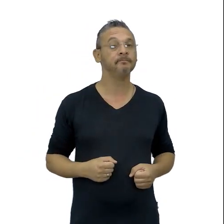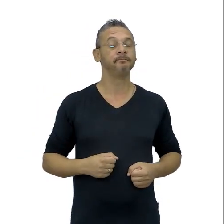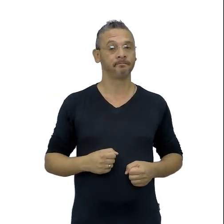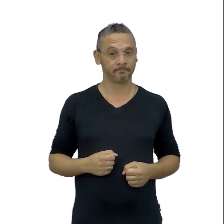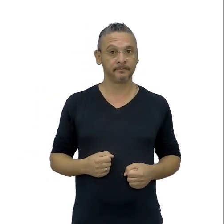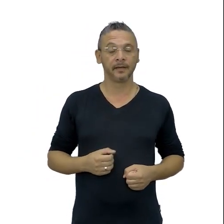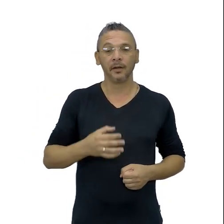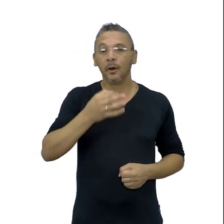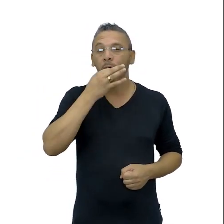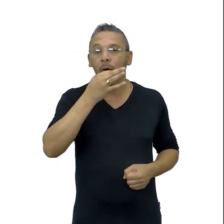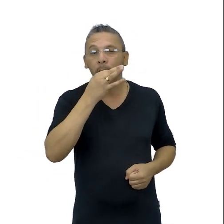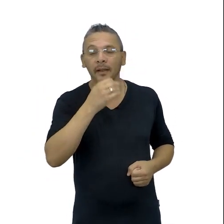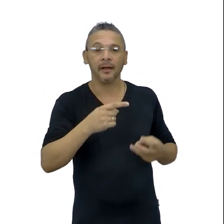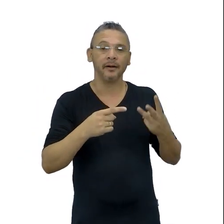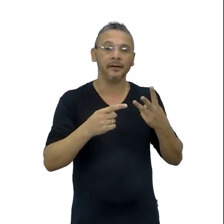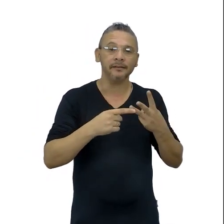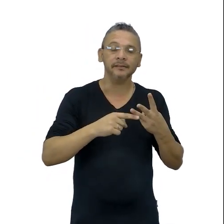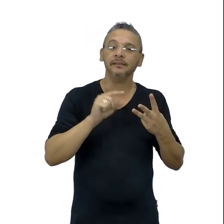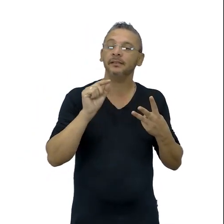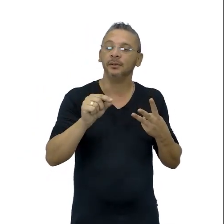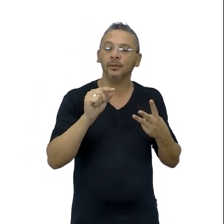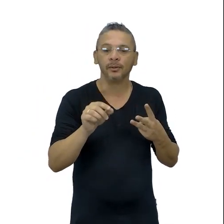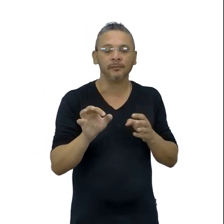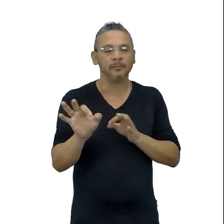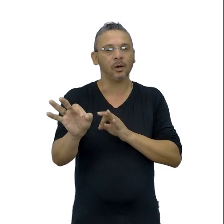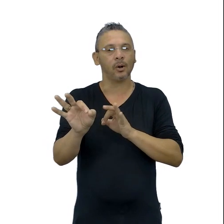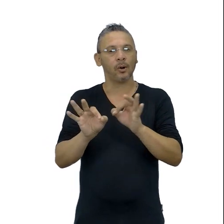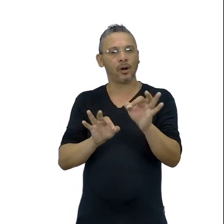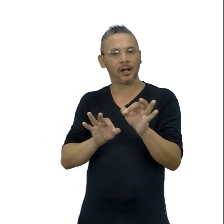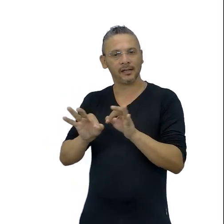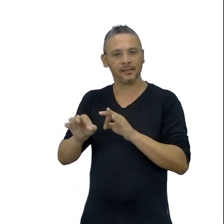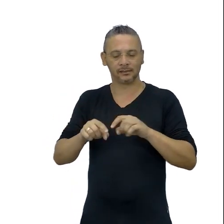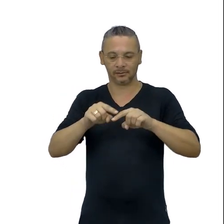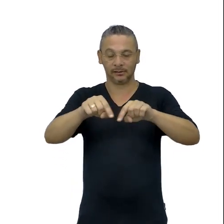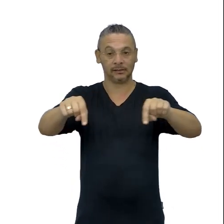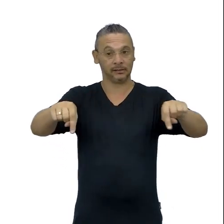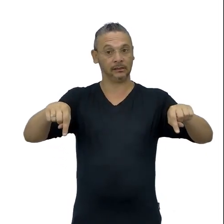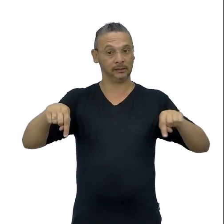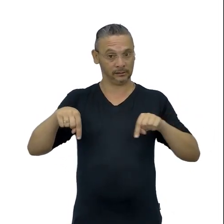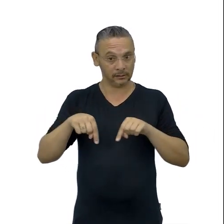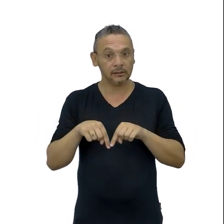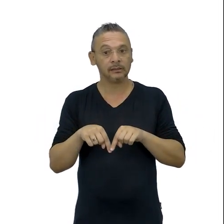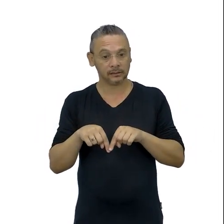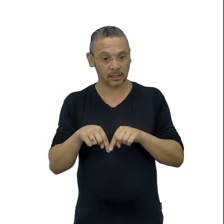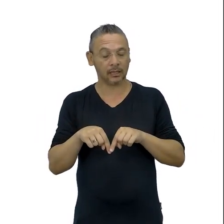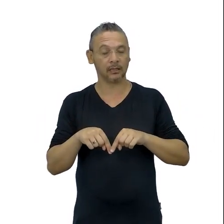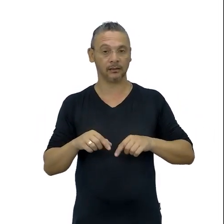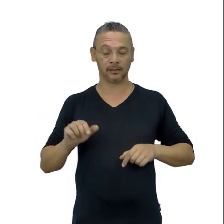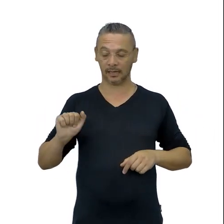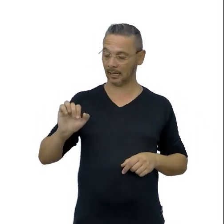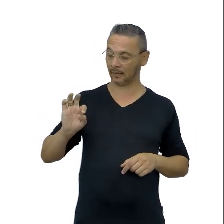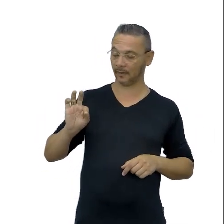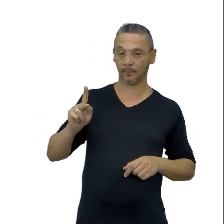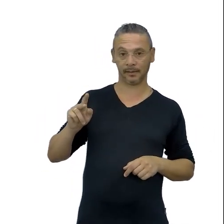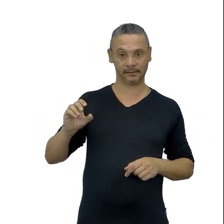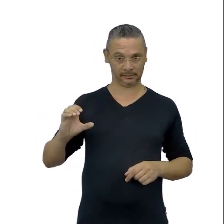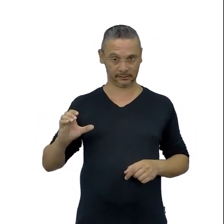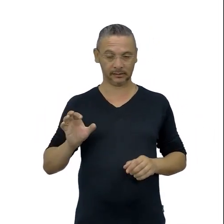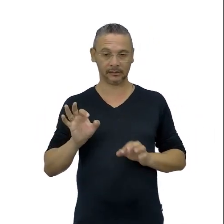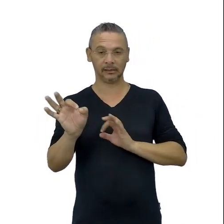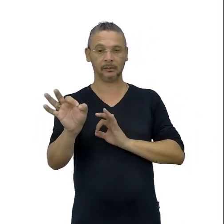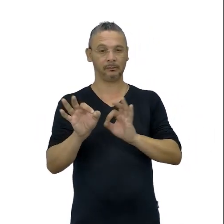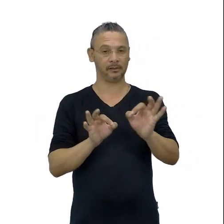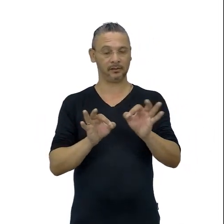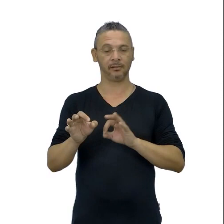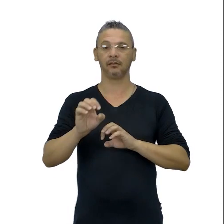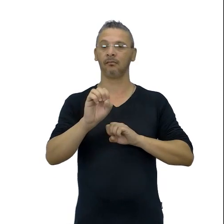vamos sugerir algumas ações de organização da gestão de sala de aula, a partir das ATPCs, para o planejamento